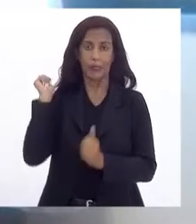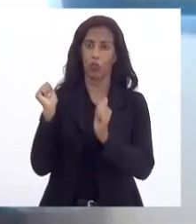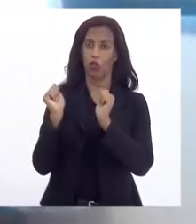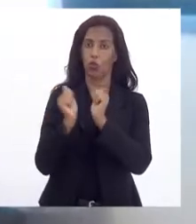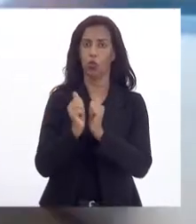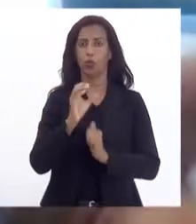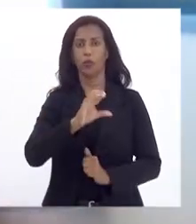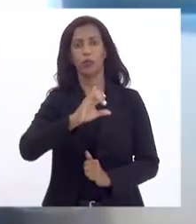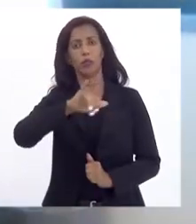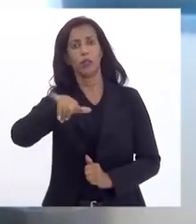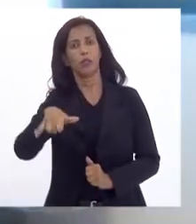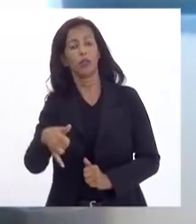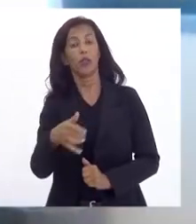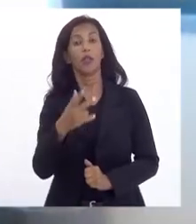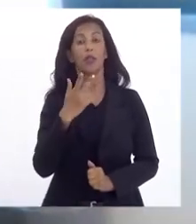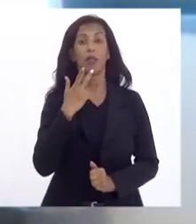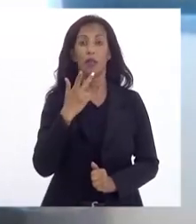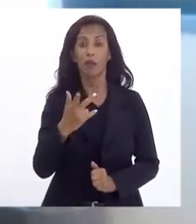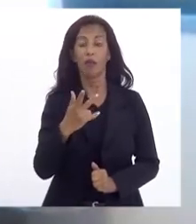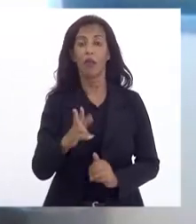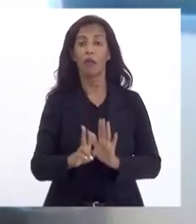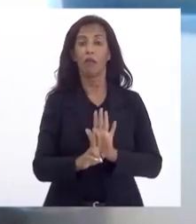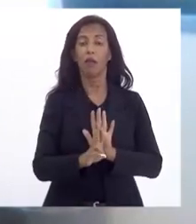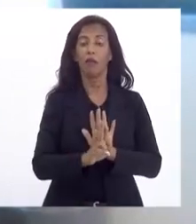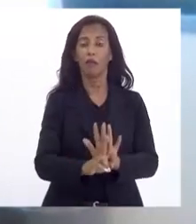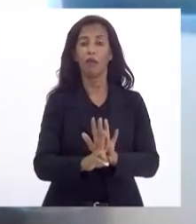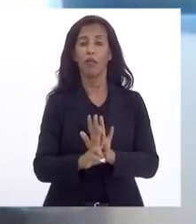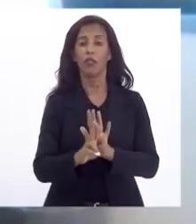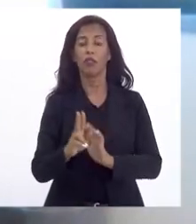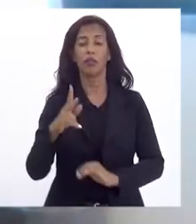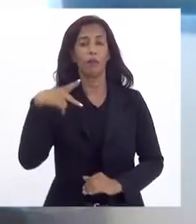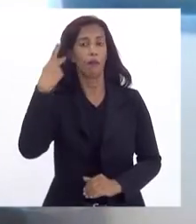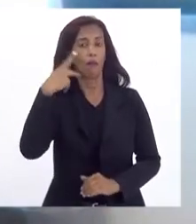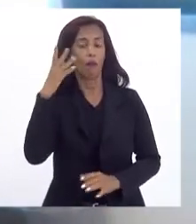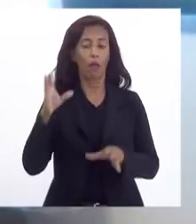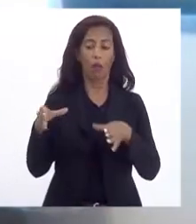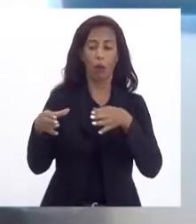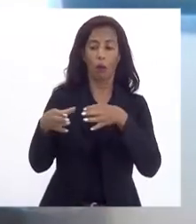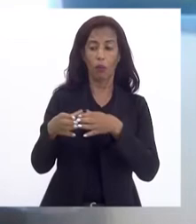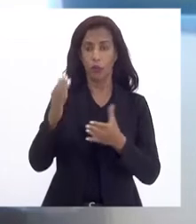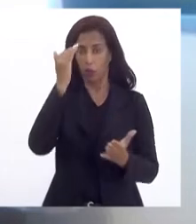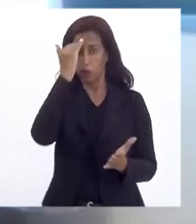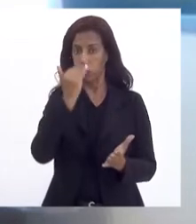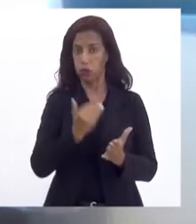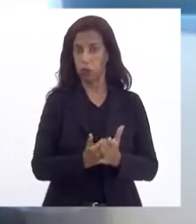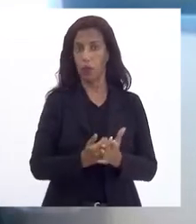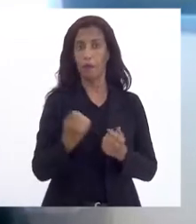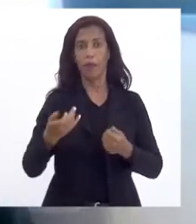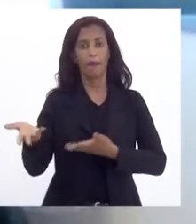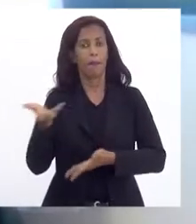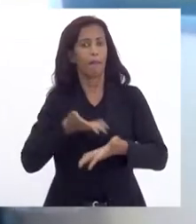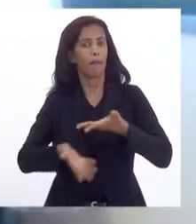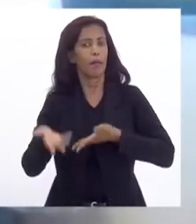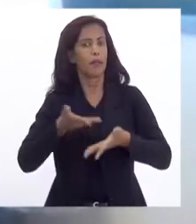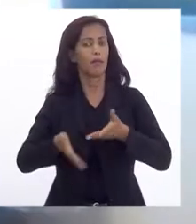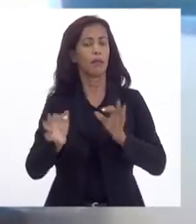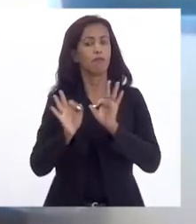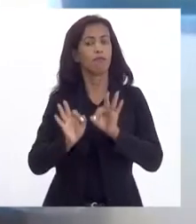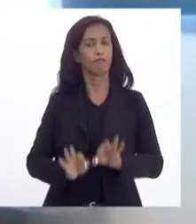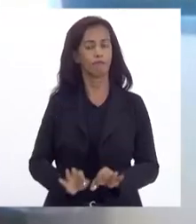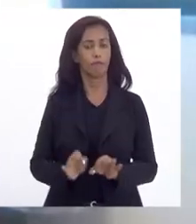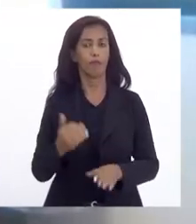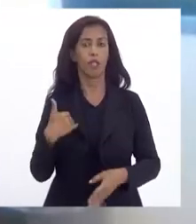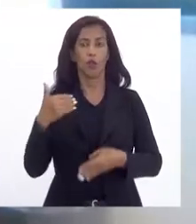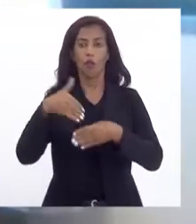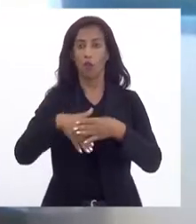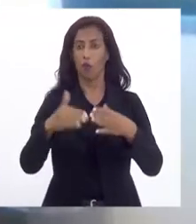CCJ, e disse que a Frente Parlamentar Ambientalista e a Comissão do Cúmplice participariam com certeza. Eu